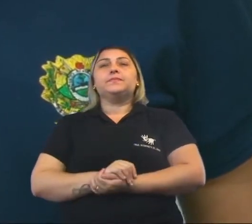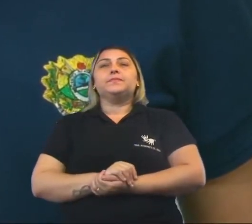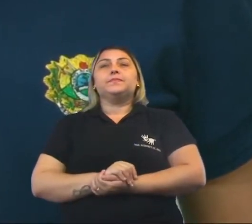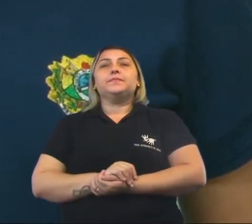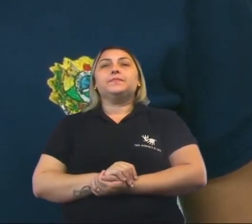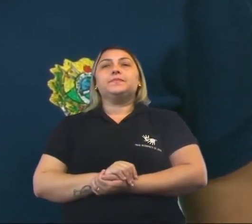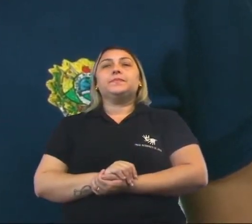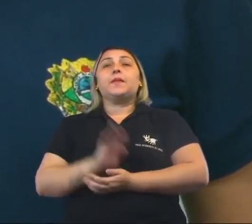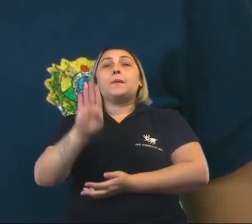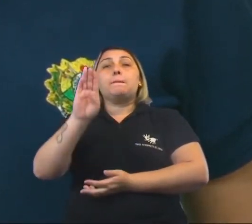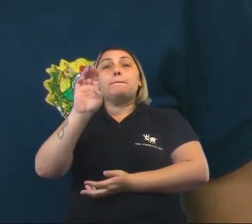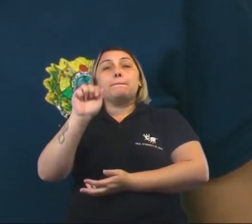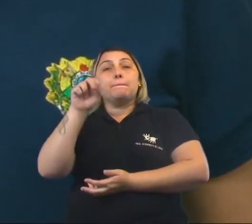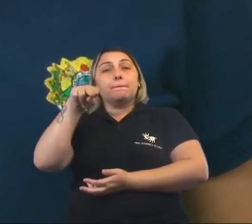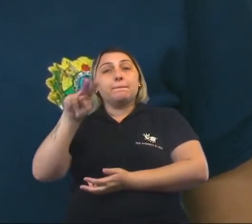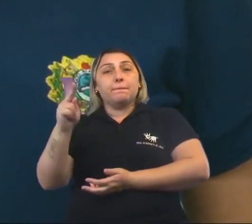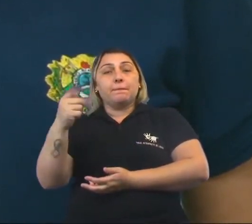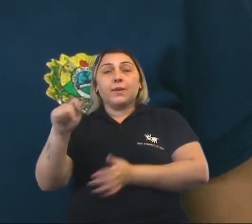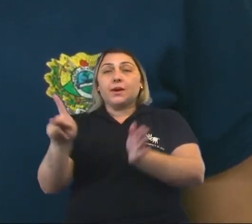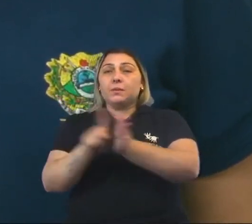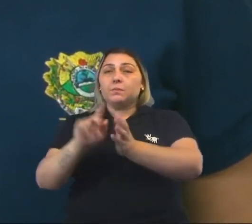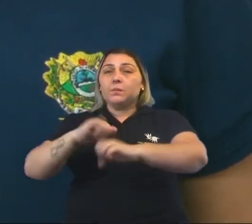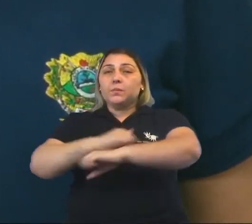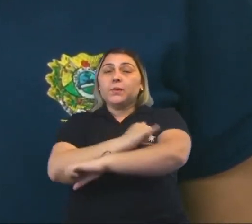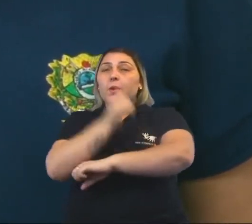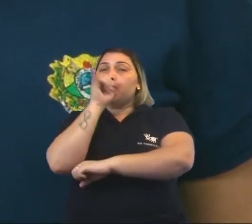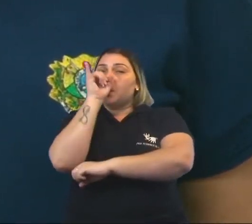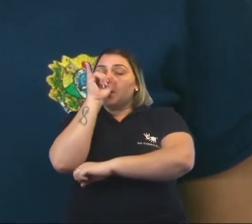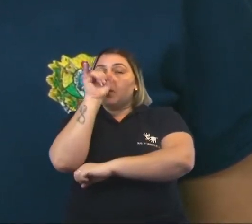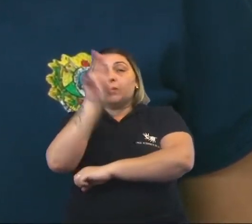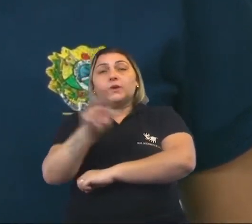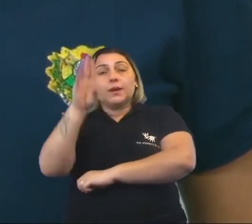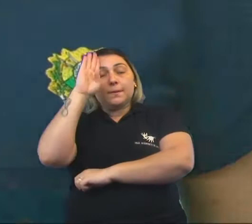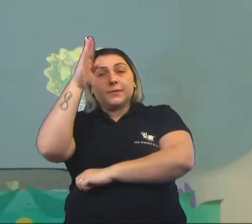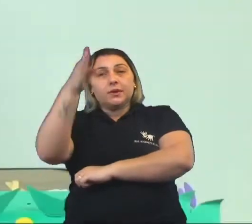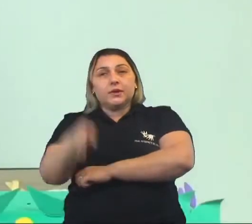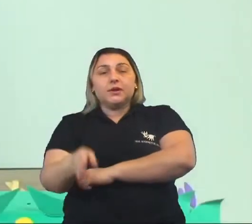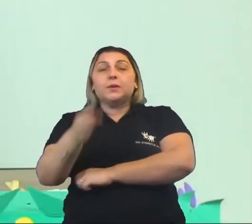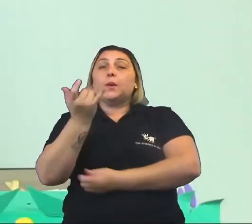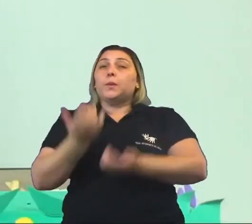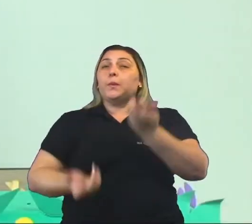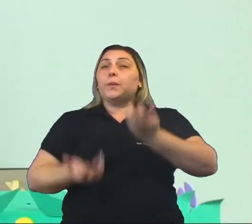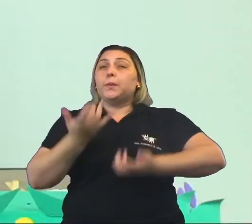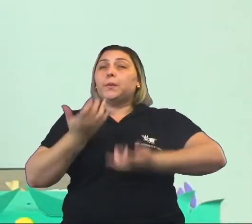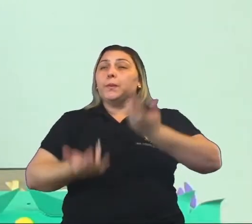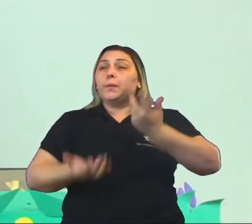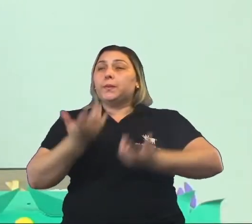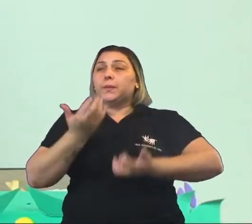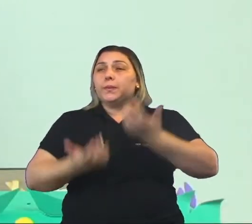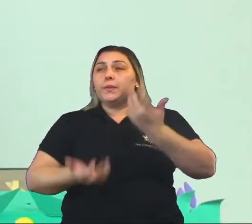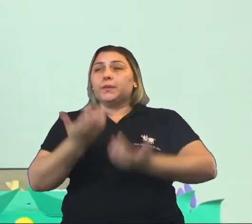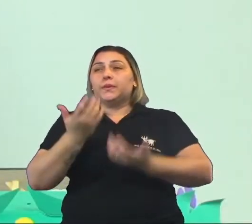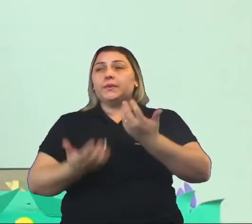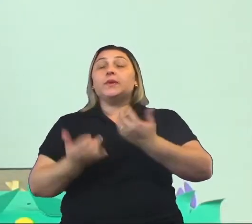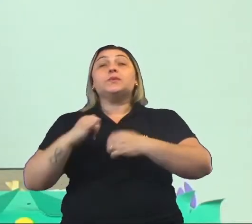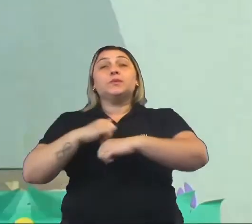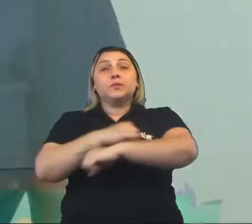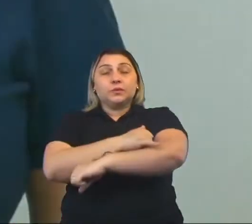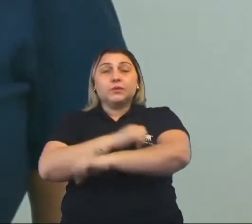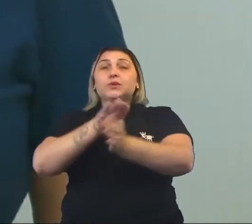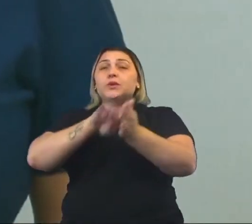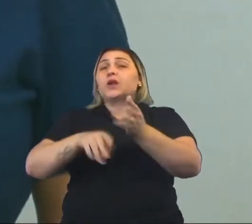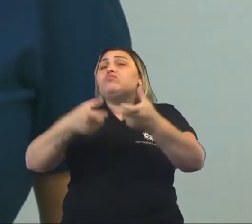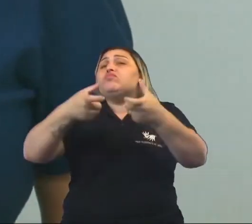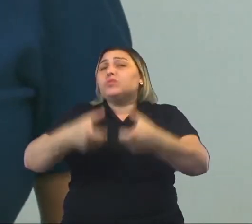de porco. Então, essa gordura era utilizada principalmente para as frituras. E essa gordura era retirada